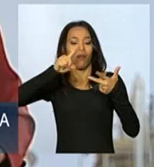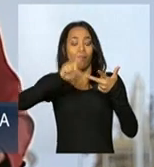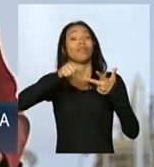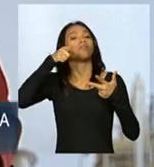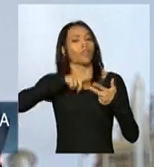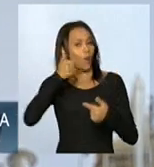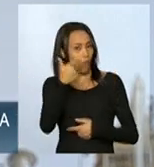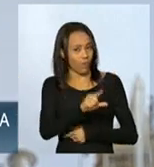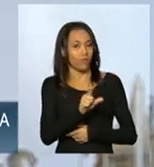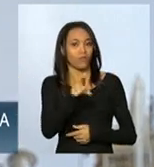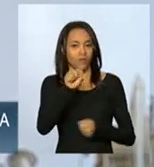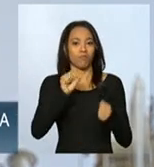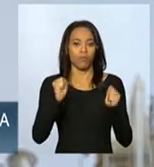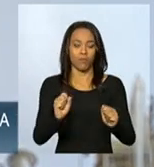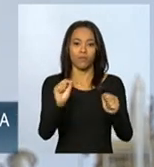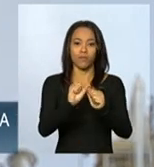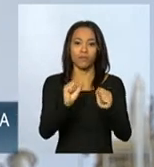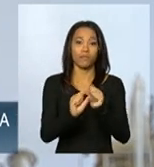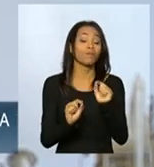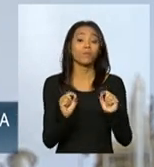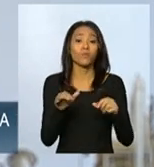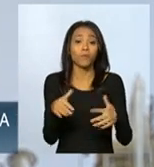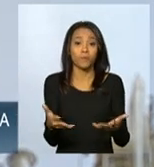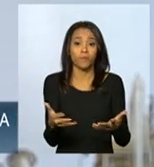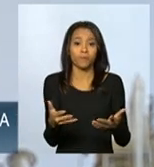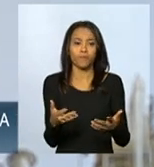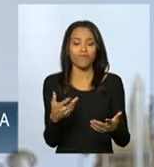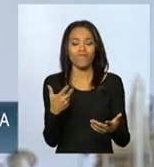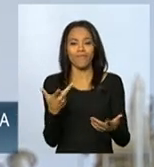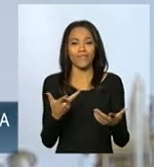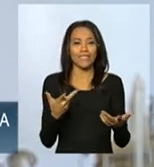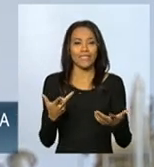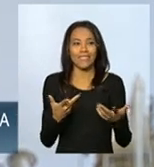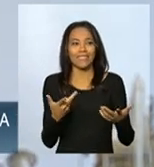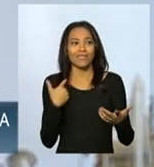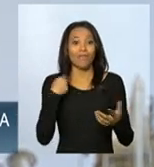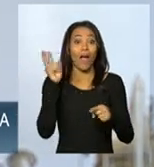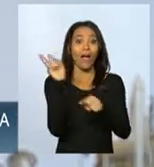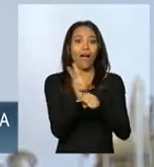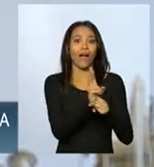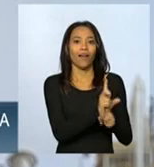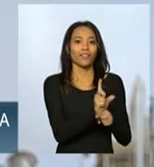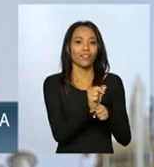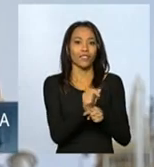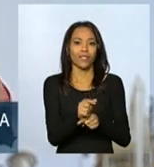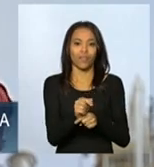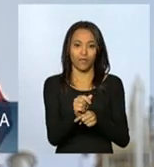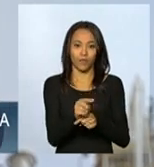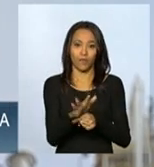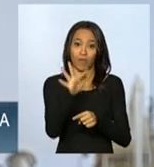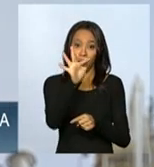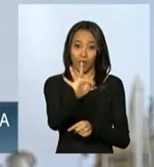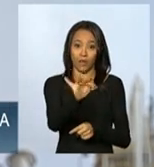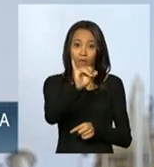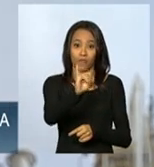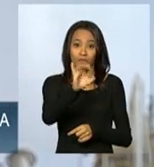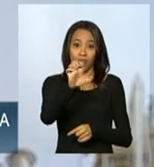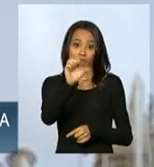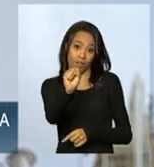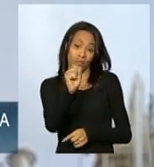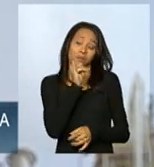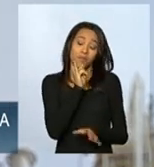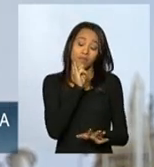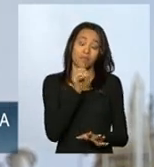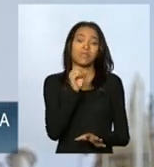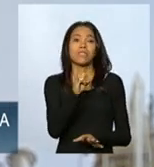fazer. Você pode recorrer a um financiamento. Vamos supor que você queira fazer